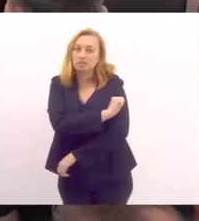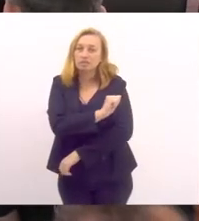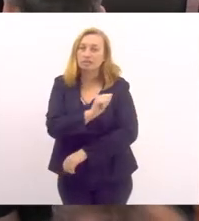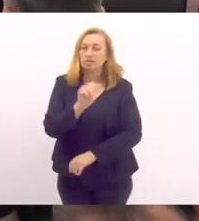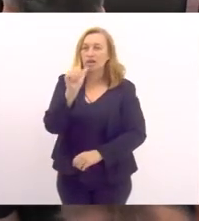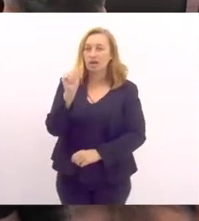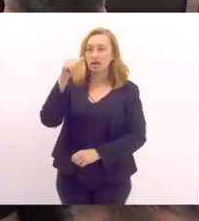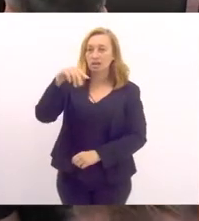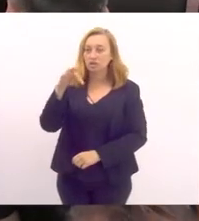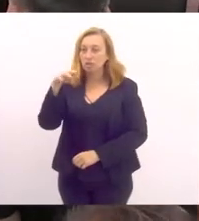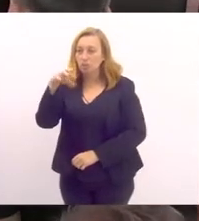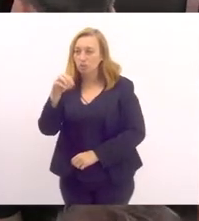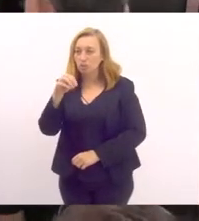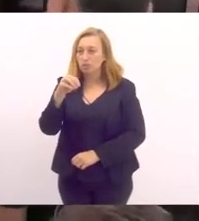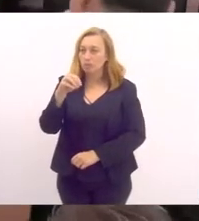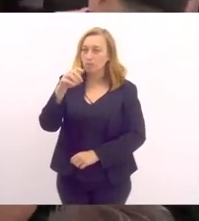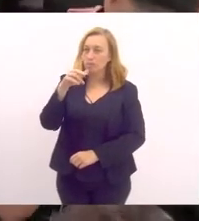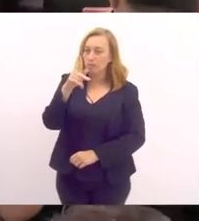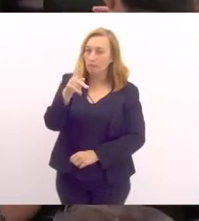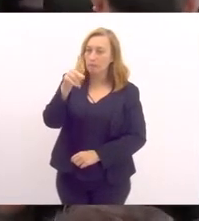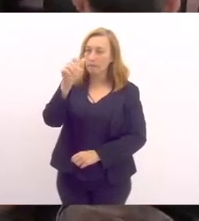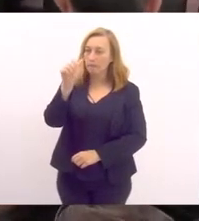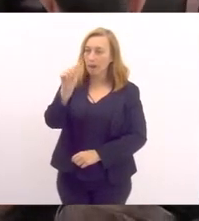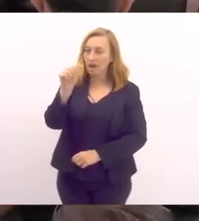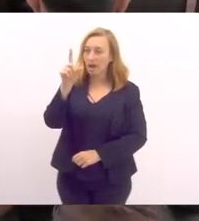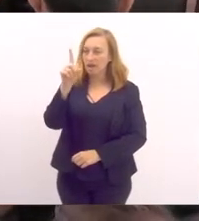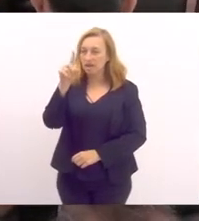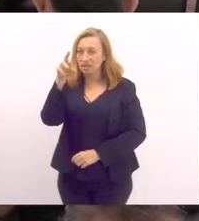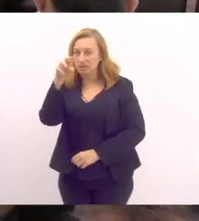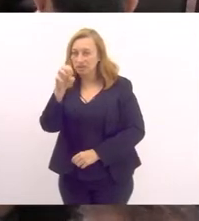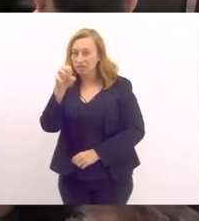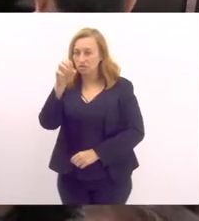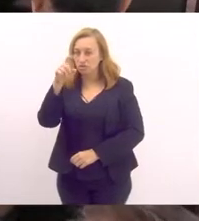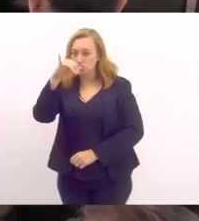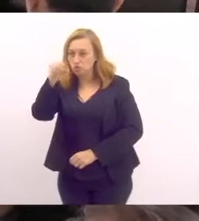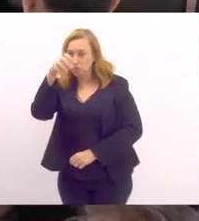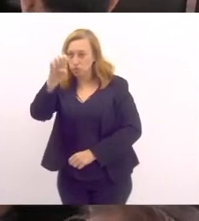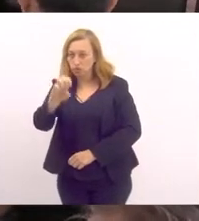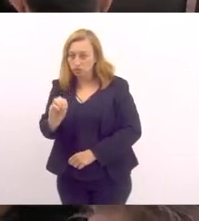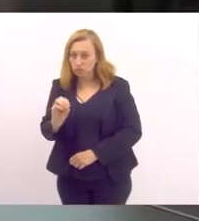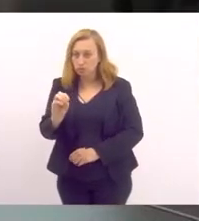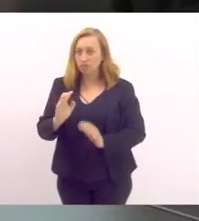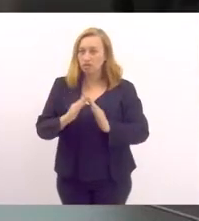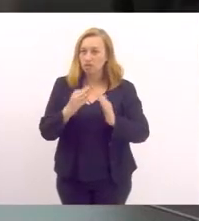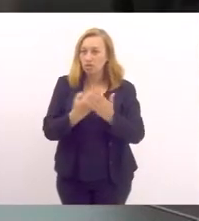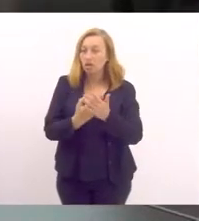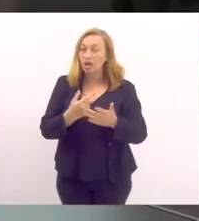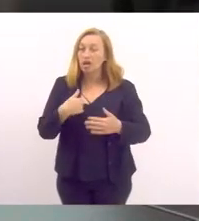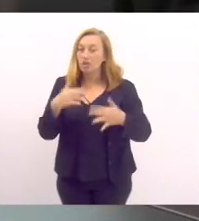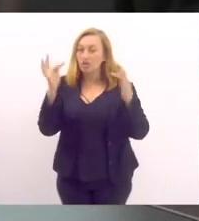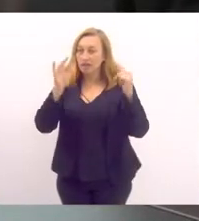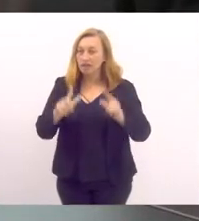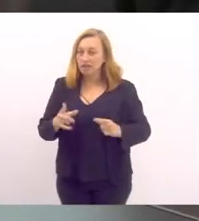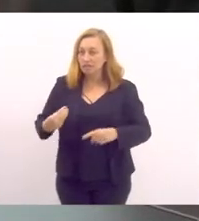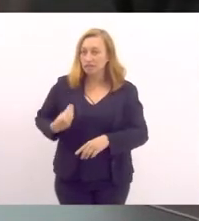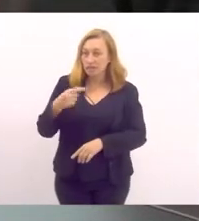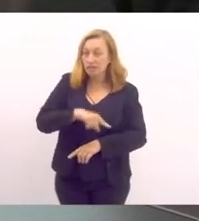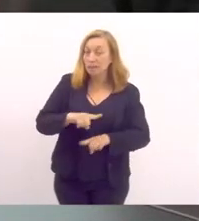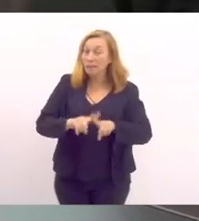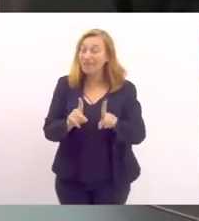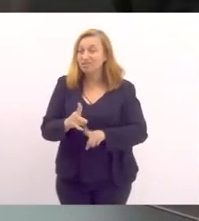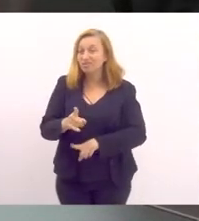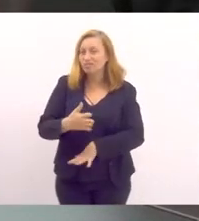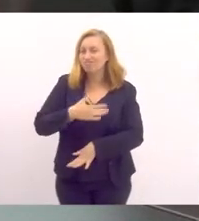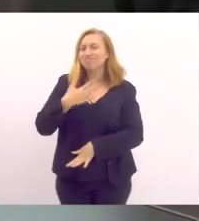Júnior. E estou aqui muito feliz em estar nessa reunião hoje. Mas uma coisa me espanta, que eu fico